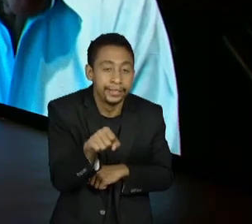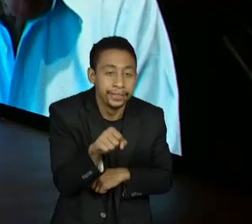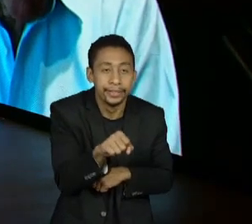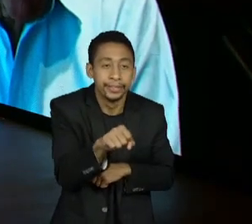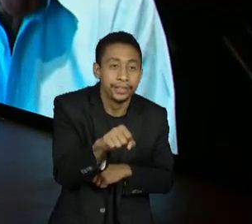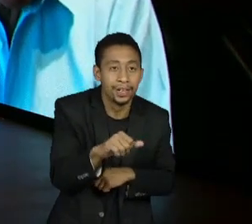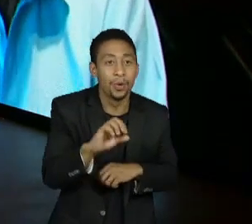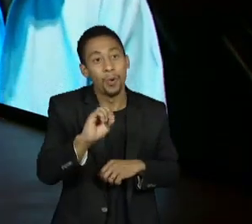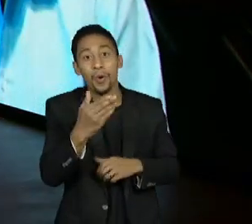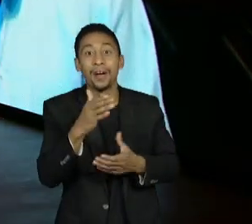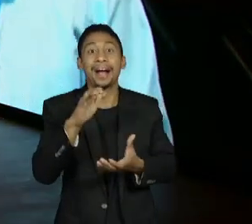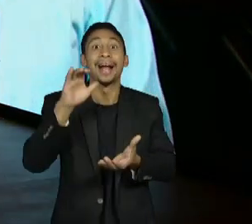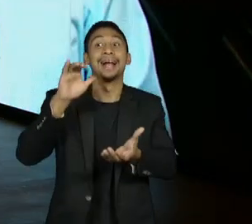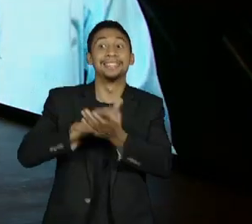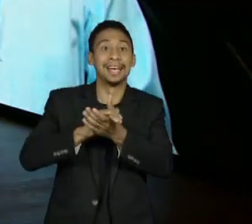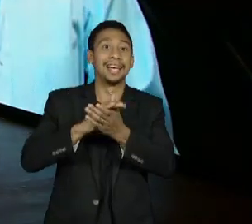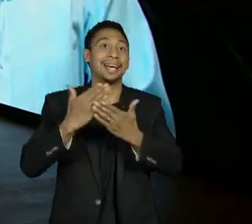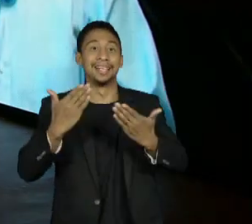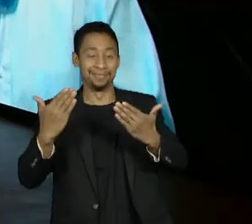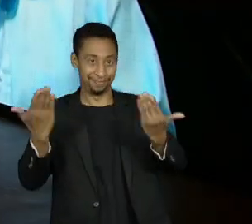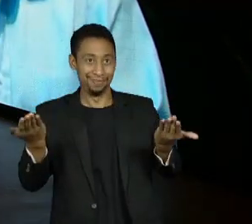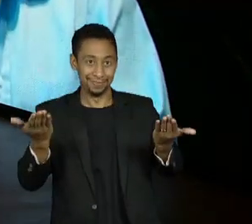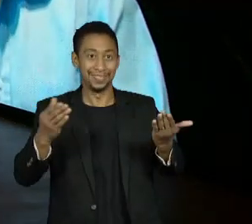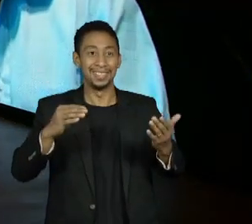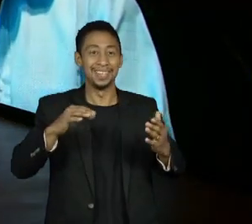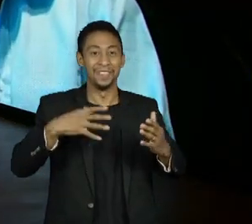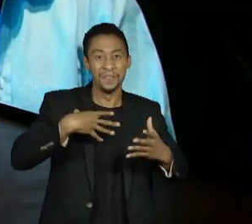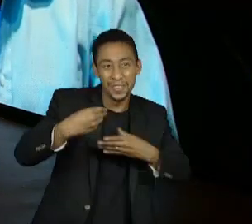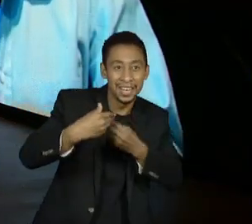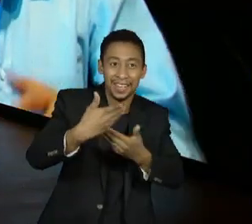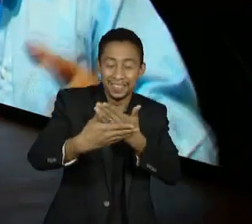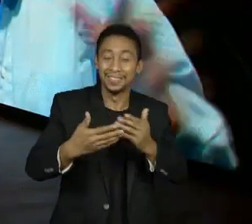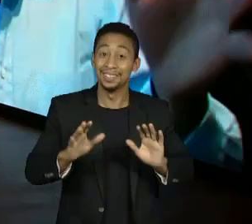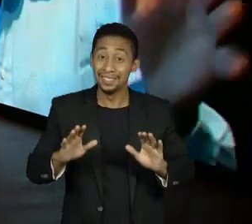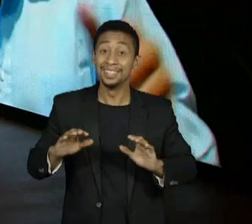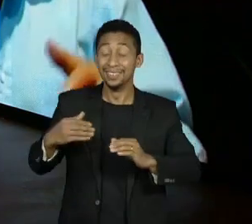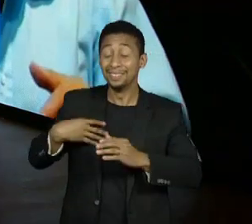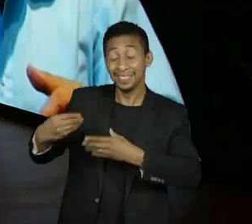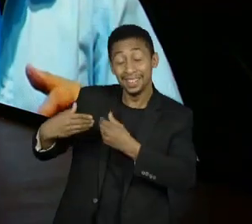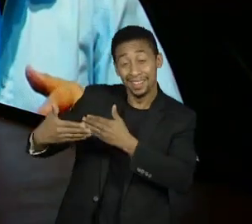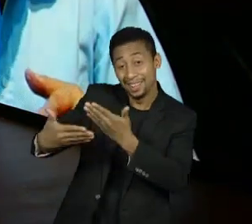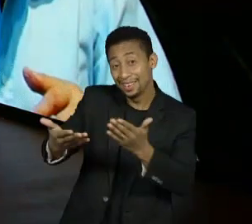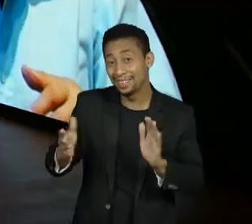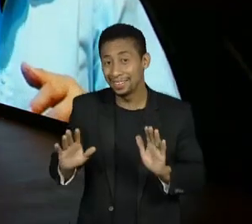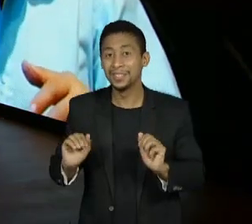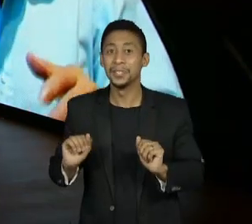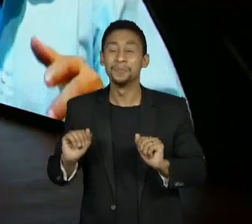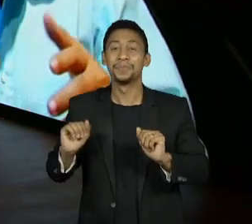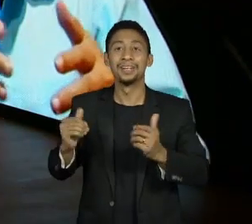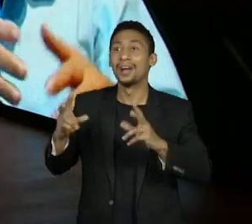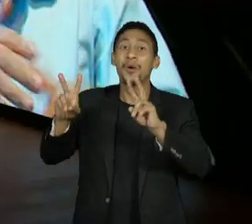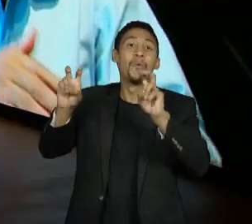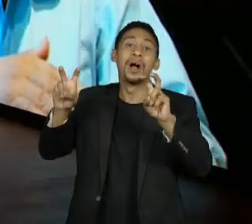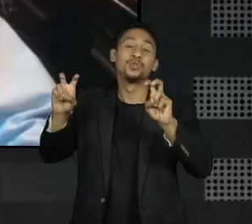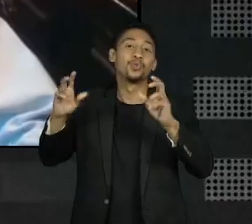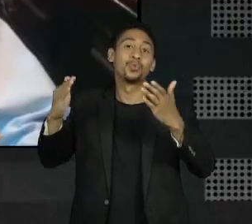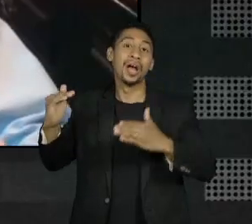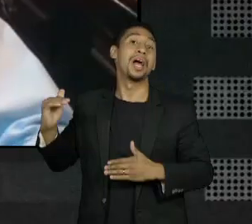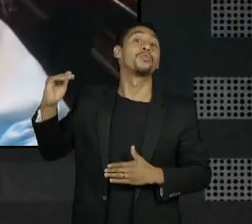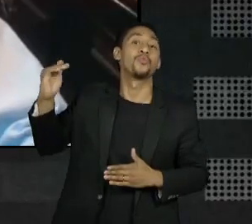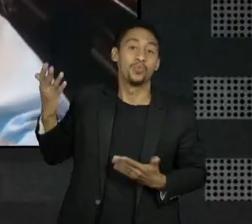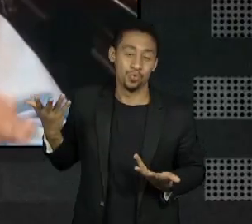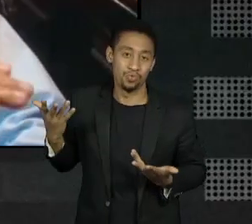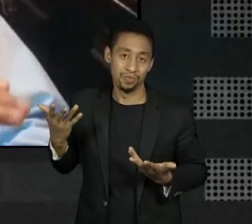casando, não sei com quem ainda, né? Casando, tendo filho e tudo mais. Então, aí vamos tratar de assuntos que a gente não trata na